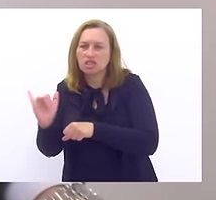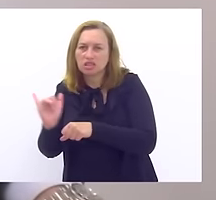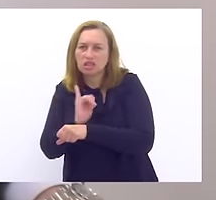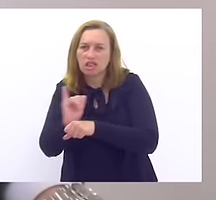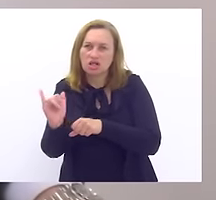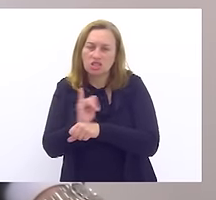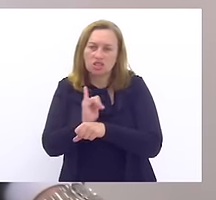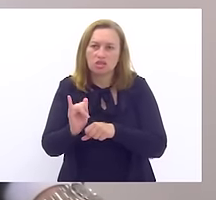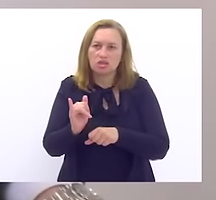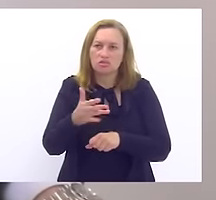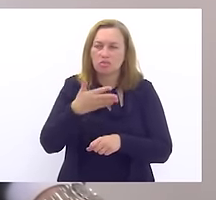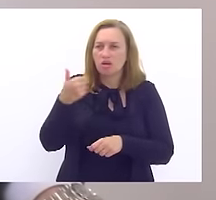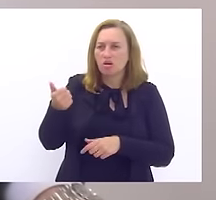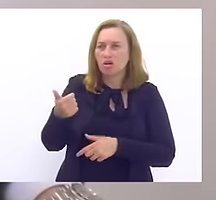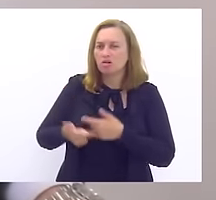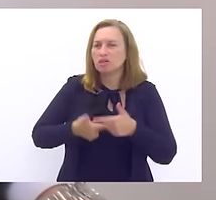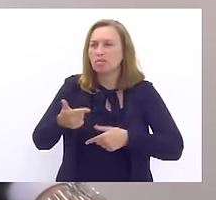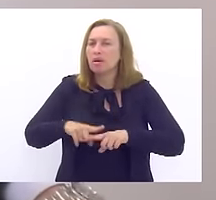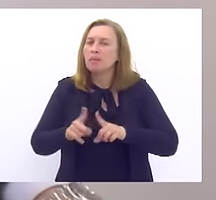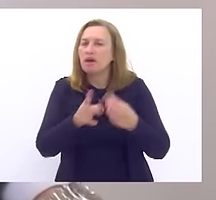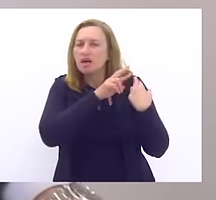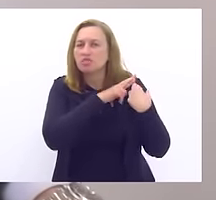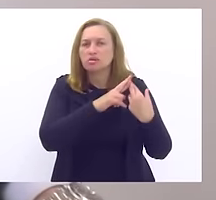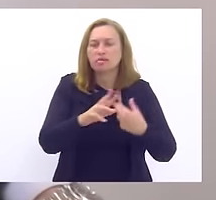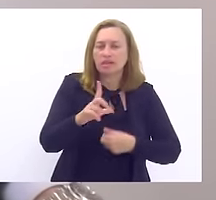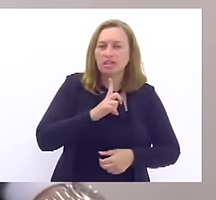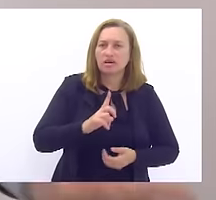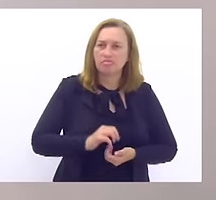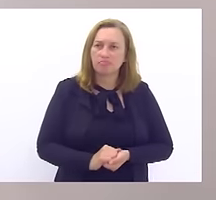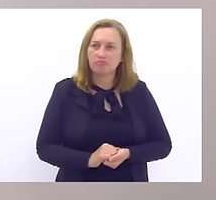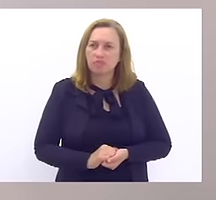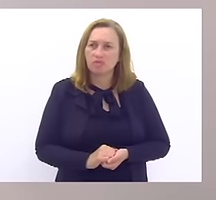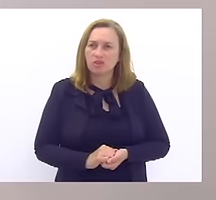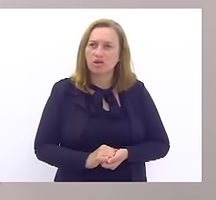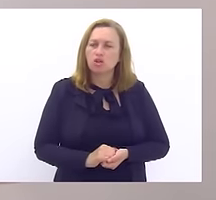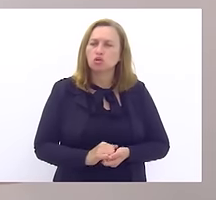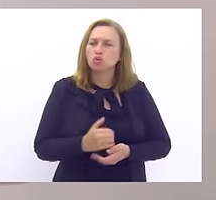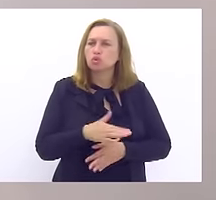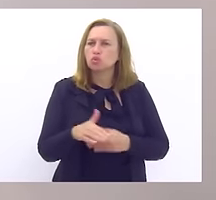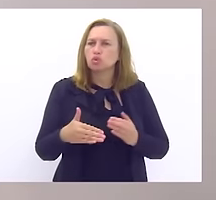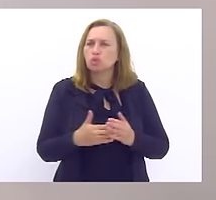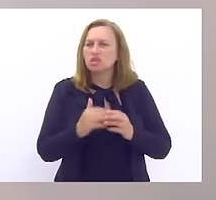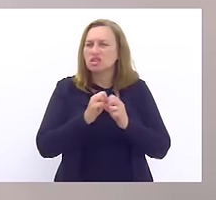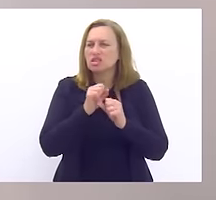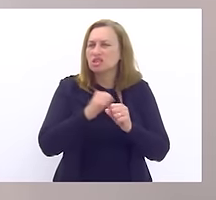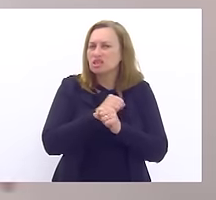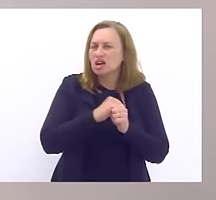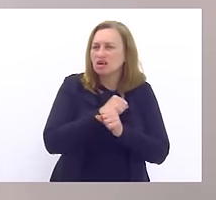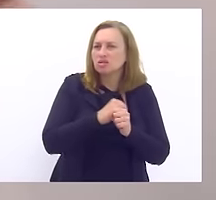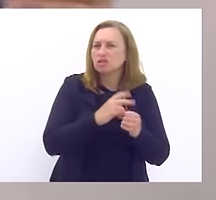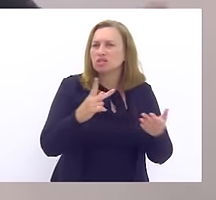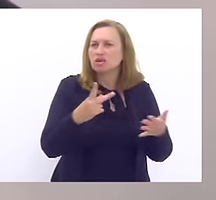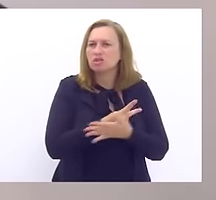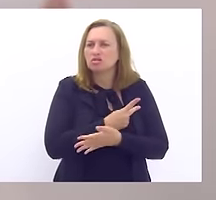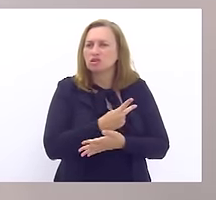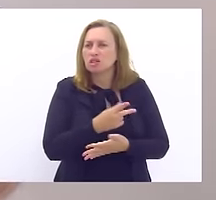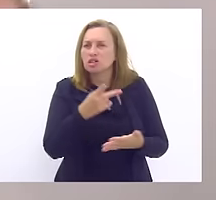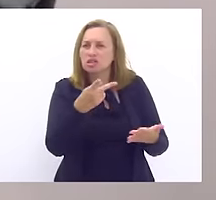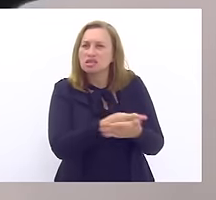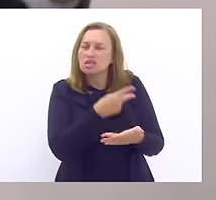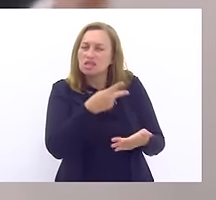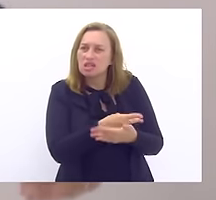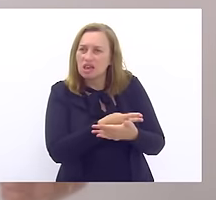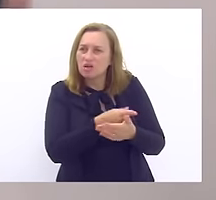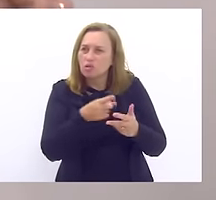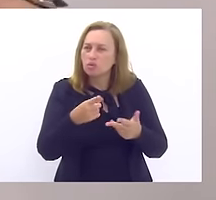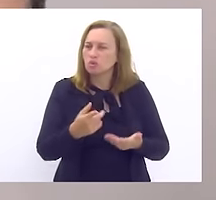o serviço se trata de apurar responsabilidade durante todo esse tempo em que ocorreu esses malfeitos essas